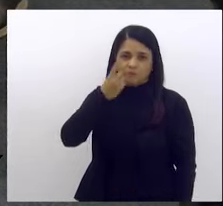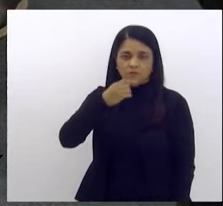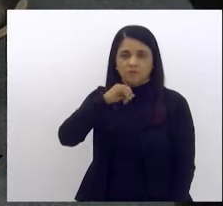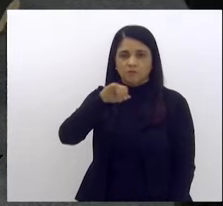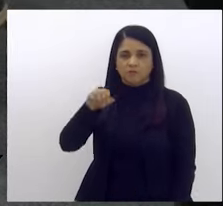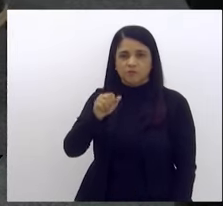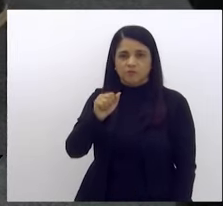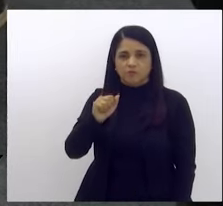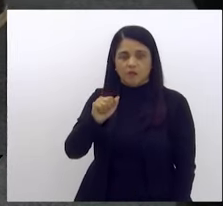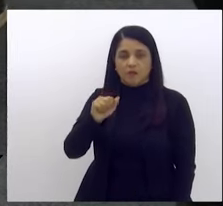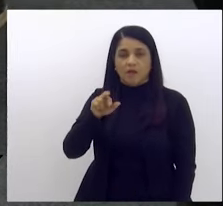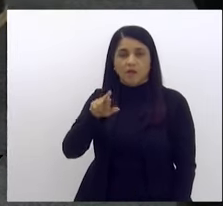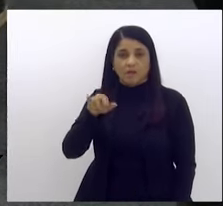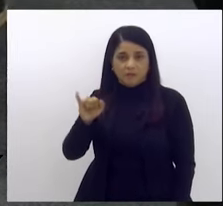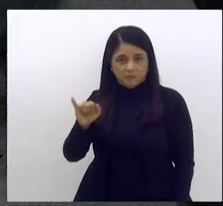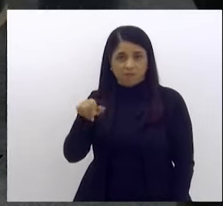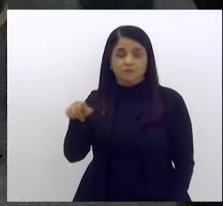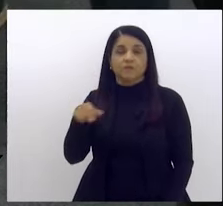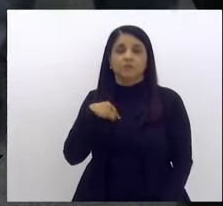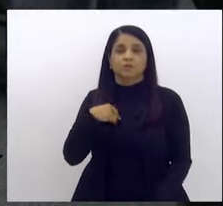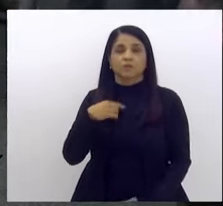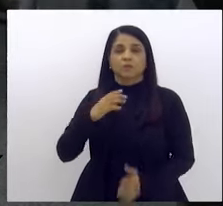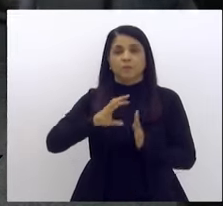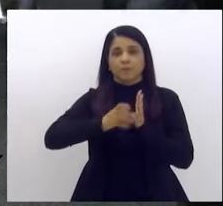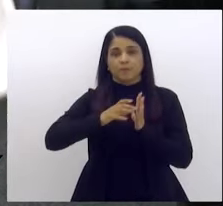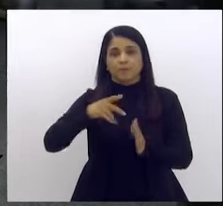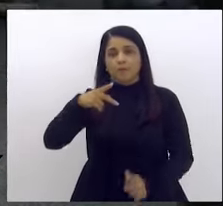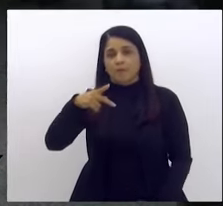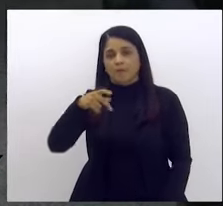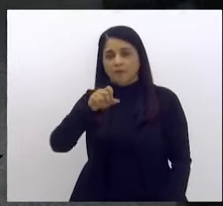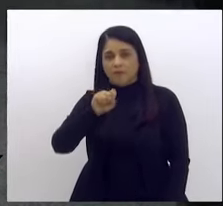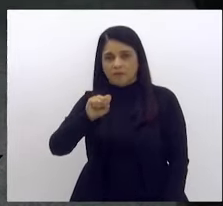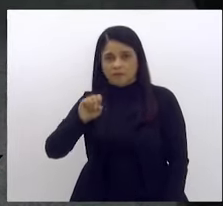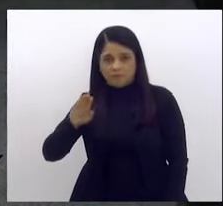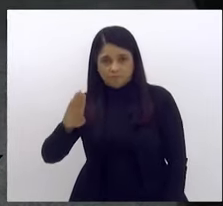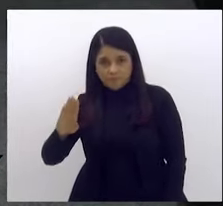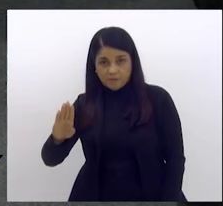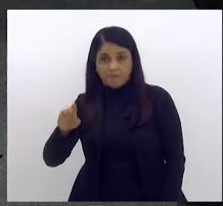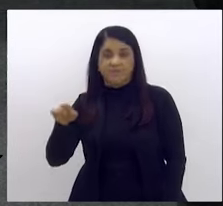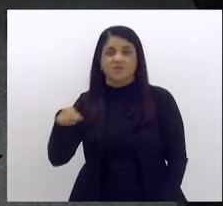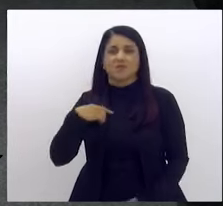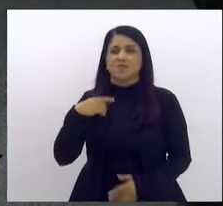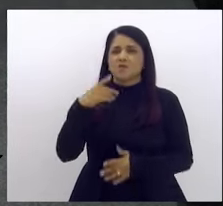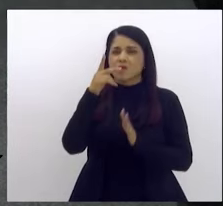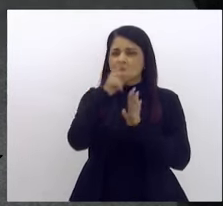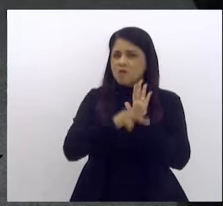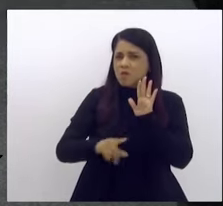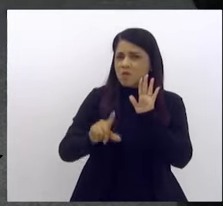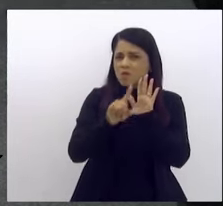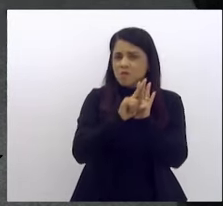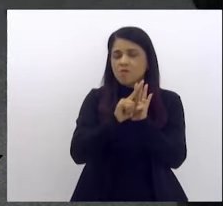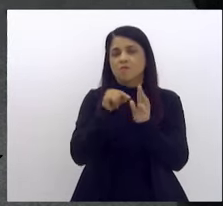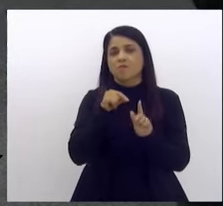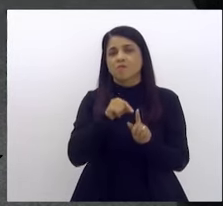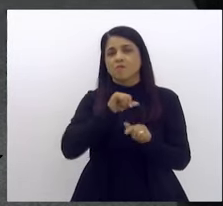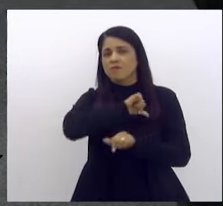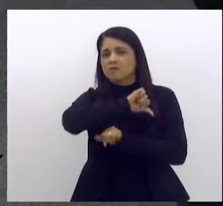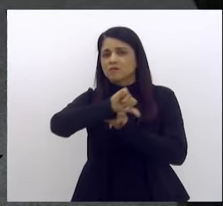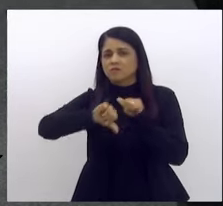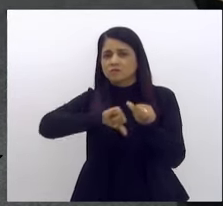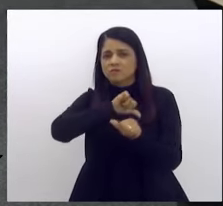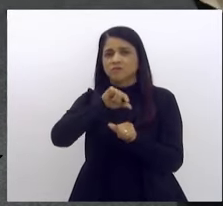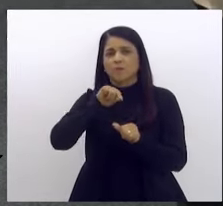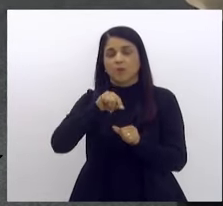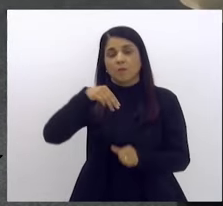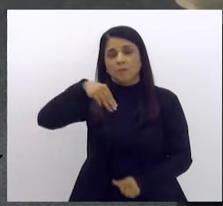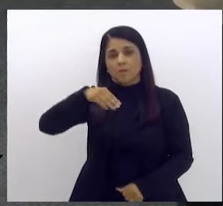do PSB, pelo excelente projeto que ele está propondo de transformar, de declarar